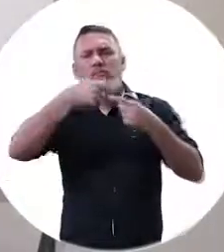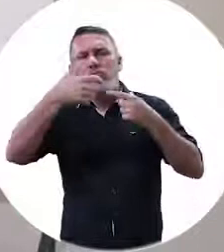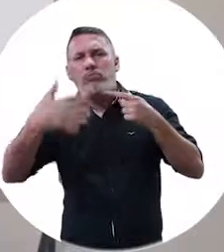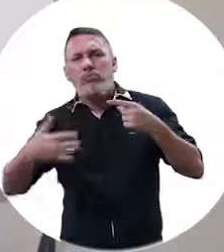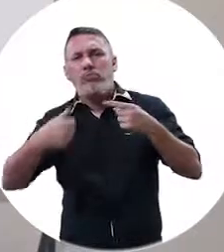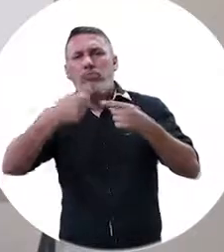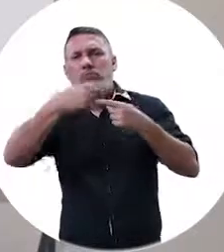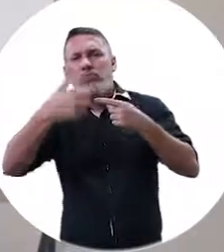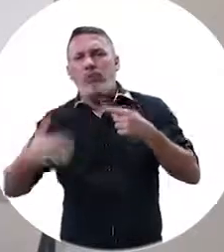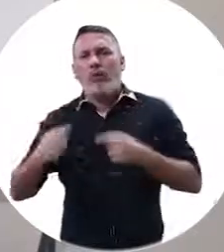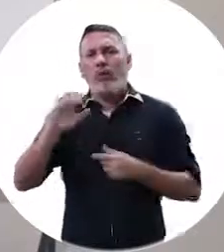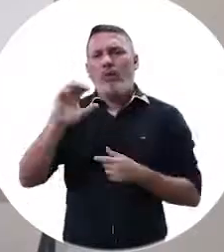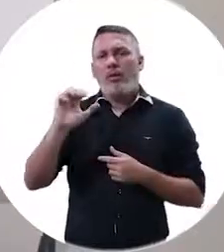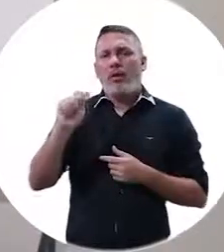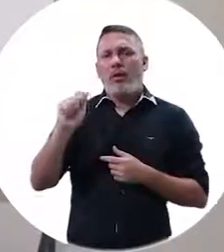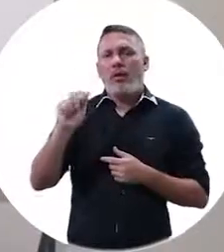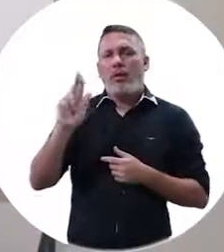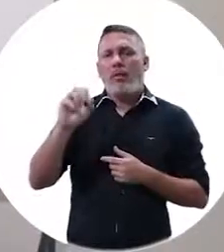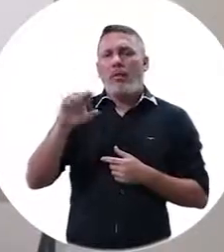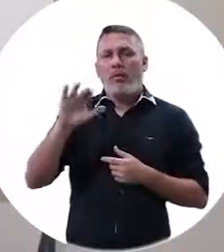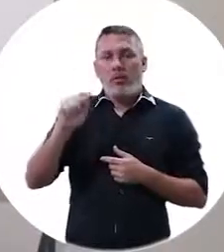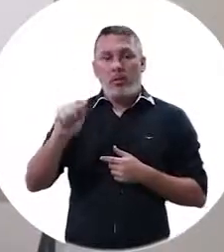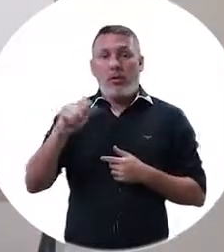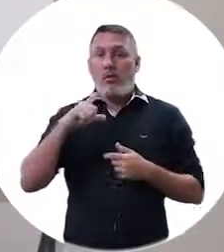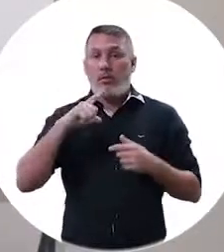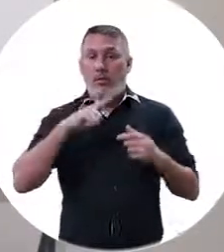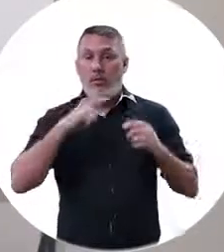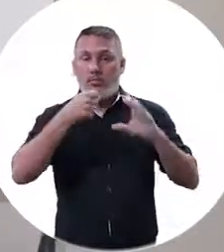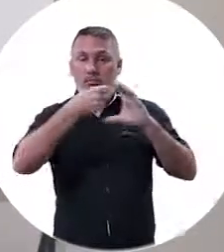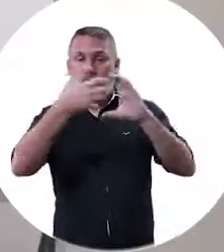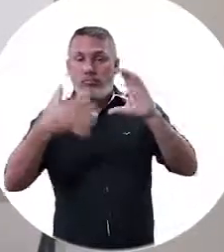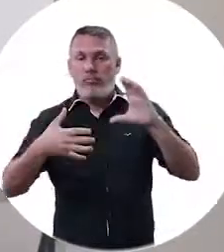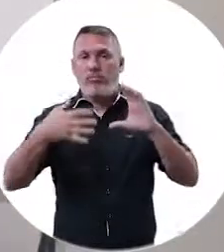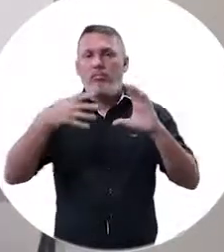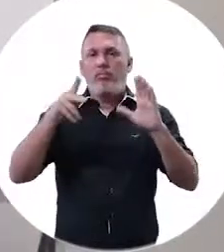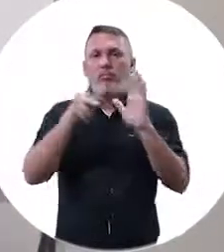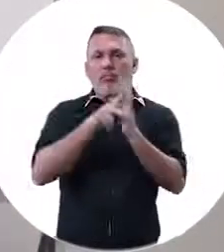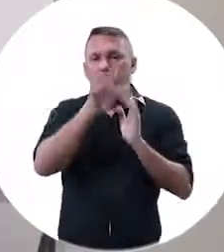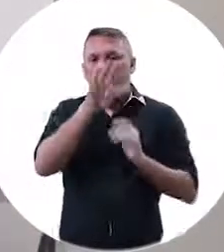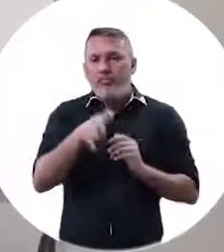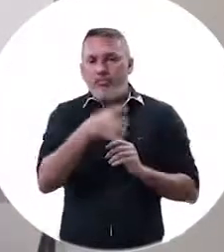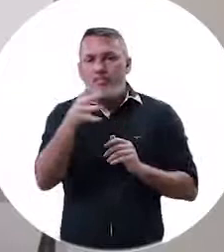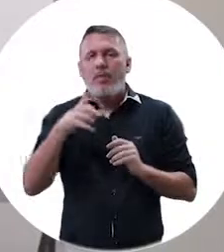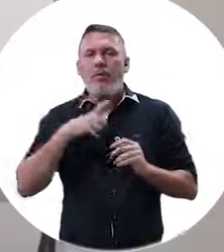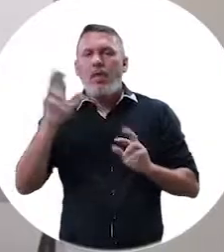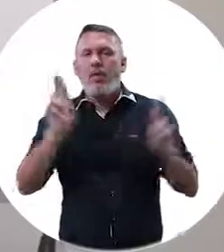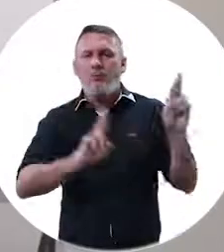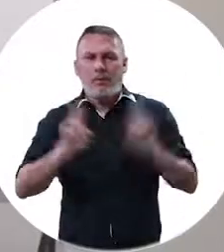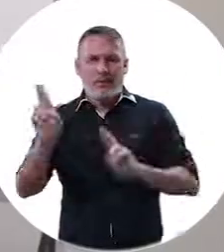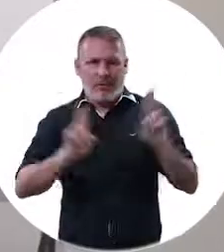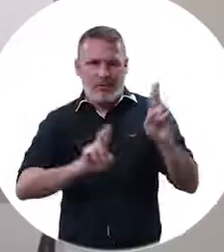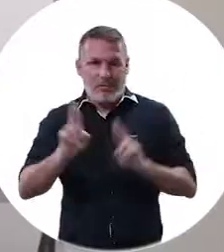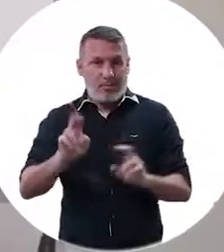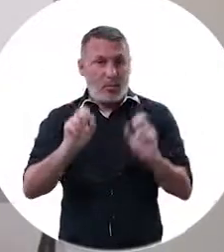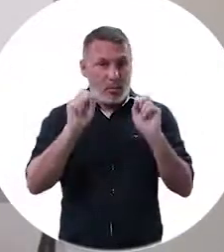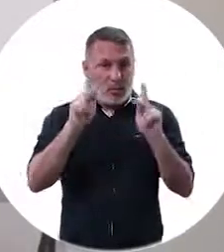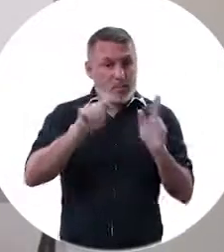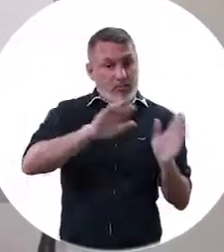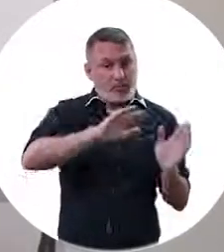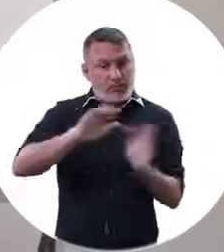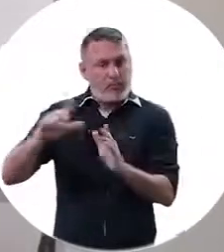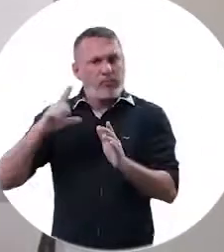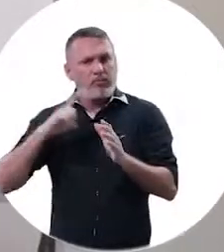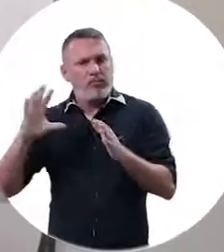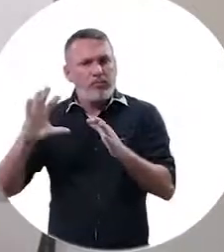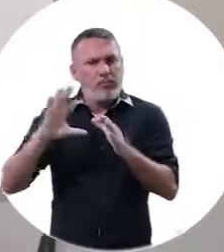cadeia carbônica, associados principalmente à questão de classificação de carbonos e representação de cadeias carbônicas,